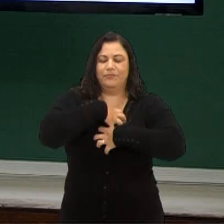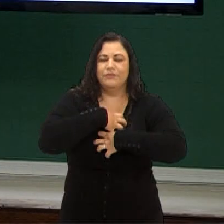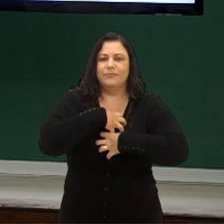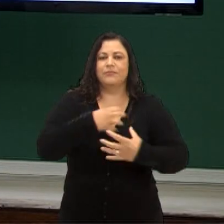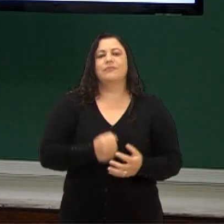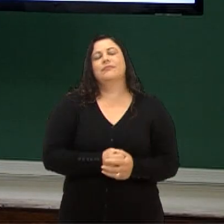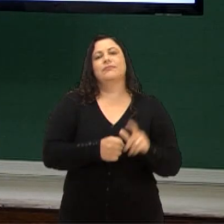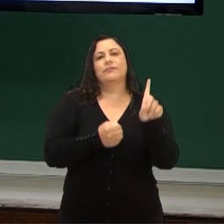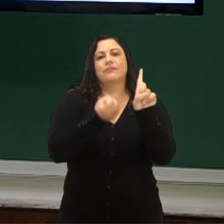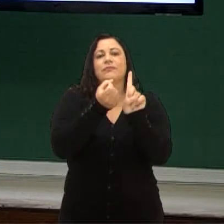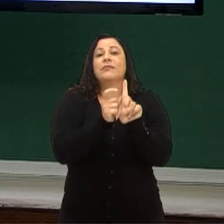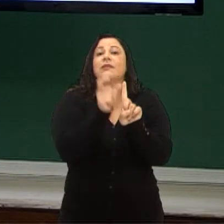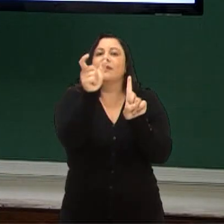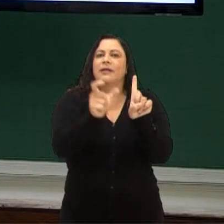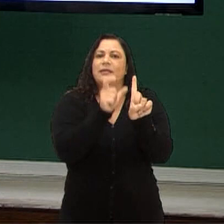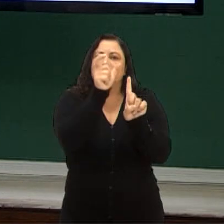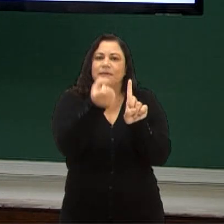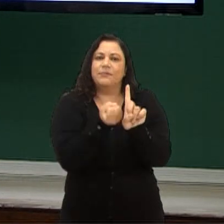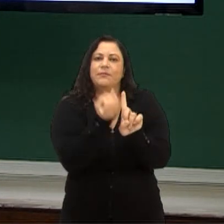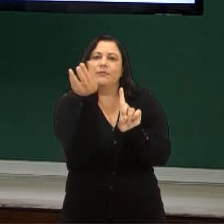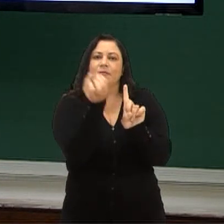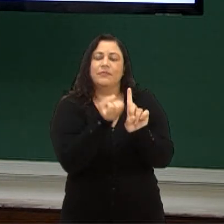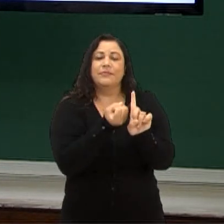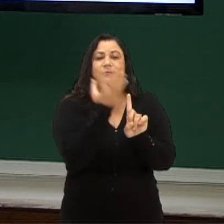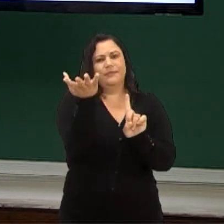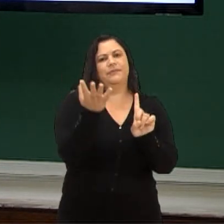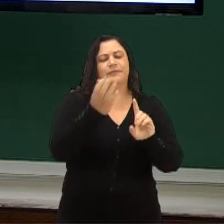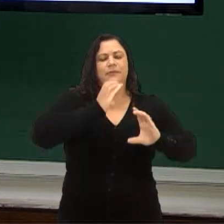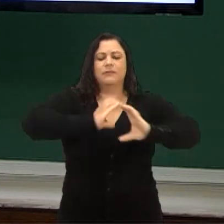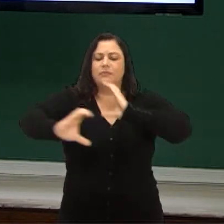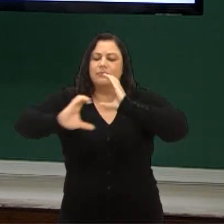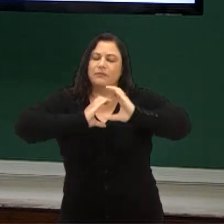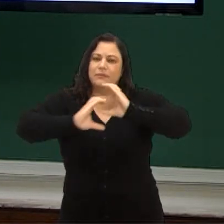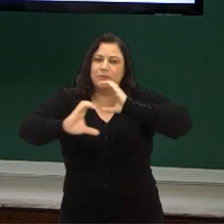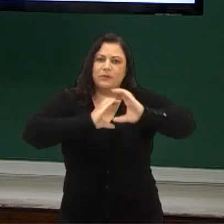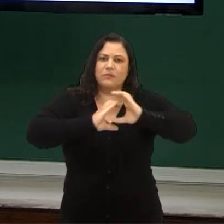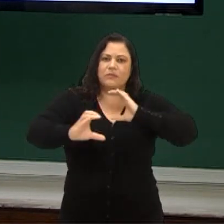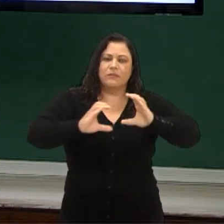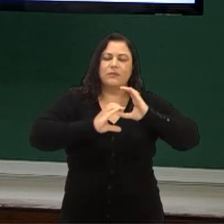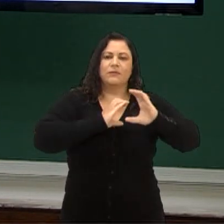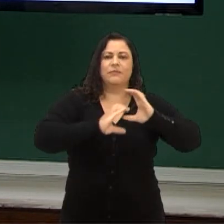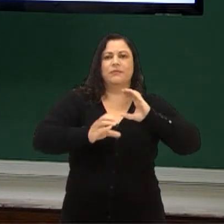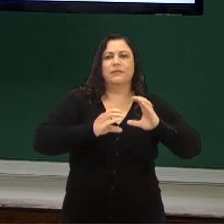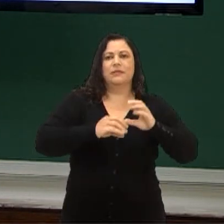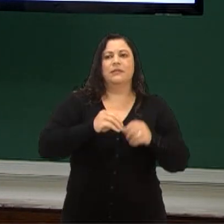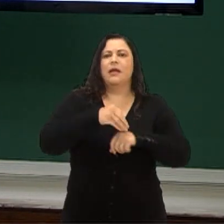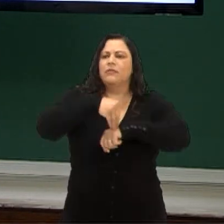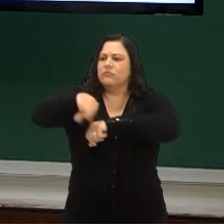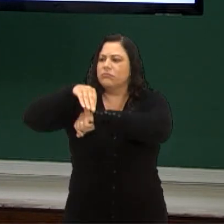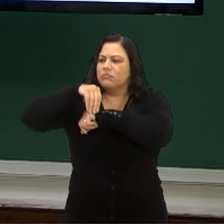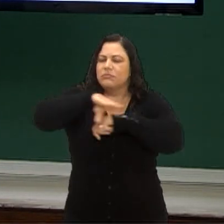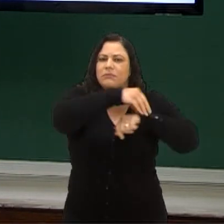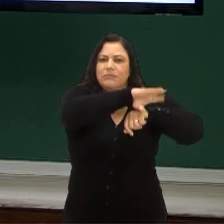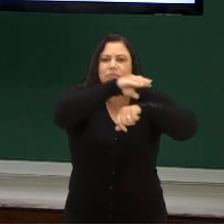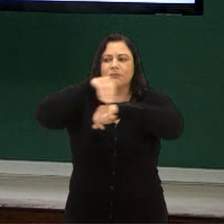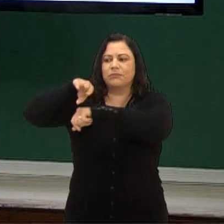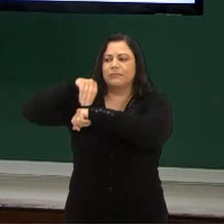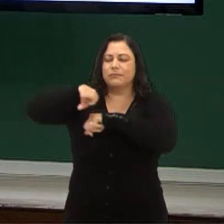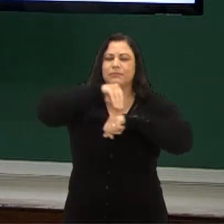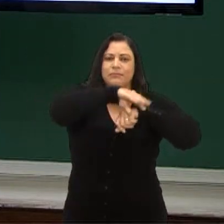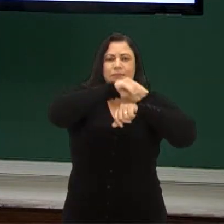linguagem verbal ou não verbal, para nós nos comunicarmos, para nós passarmos, né, transferirmos